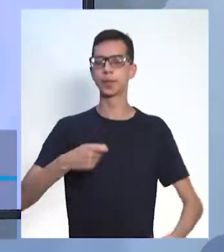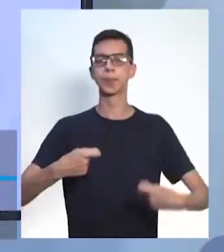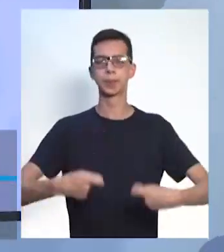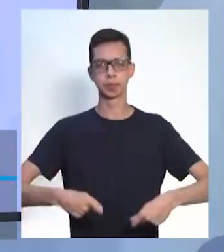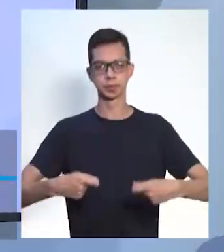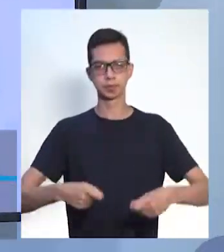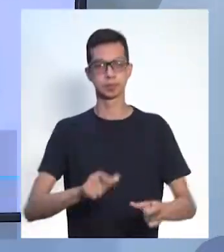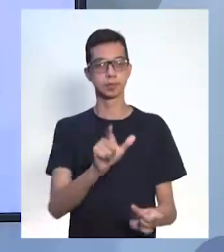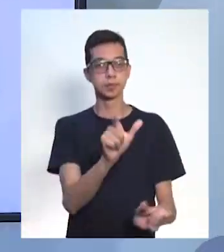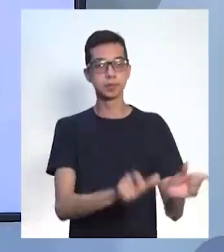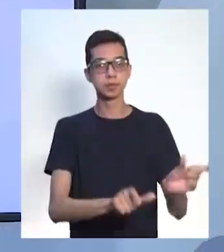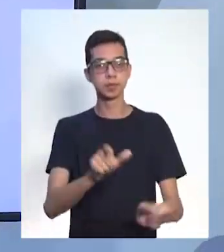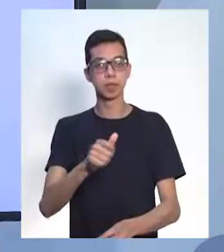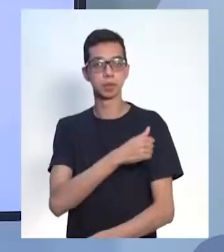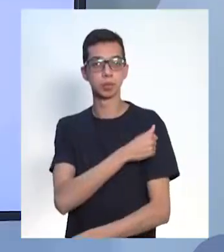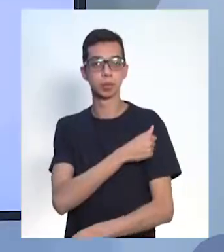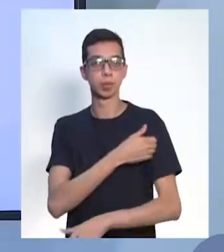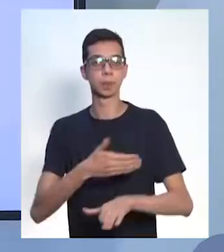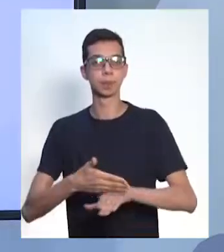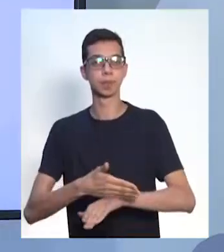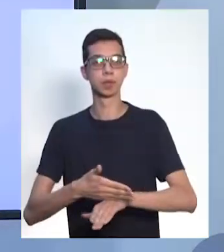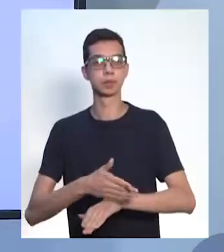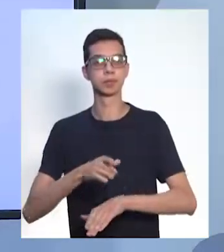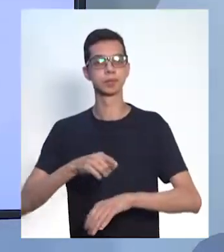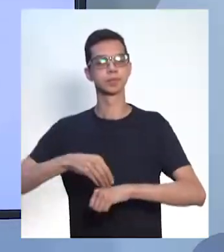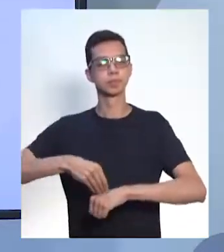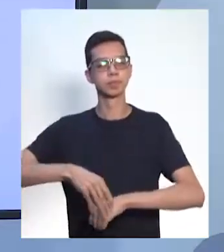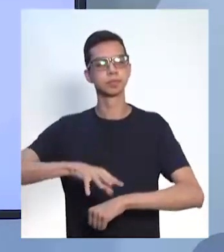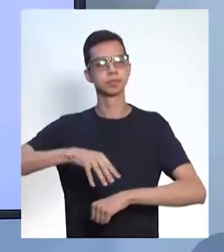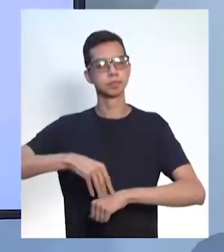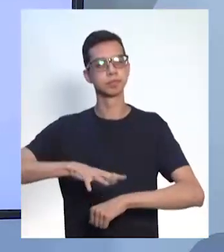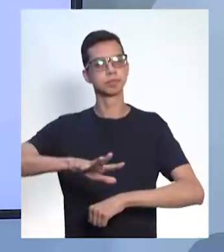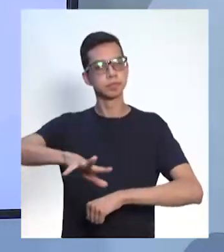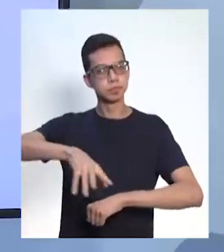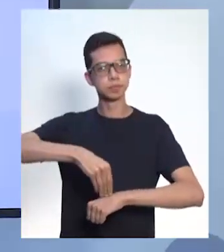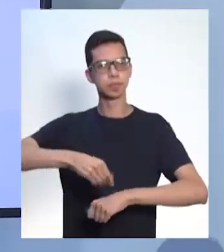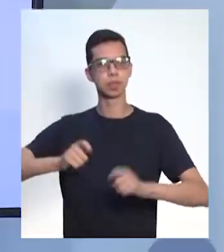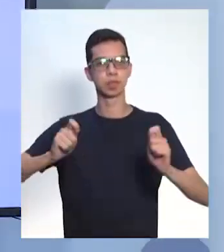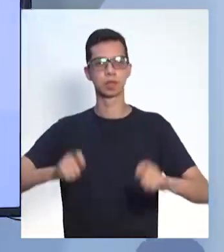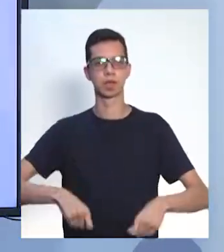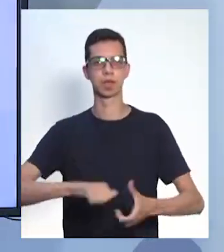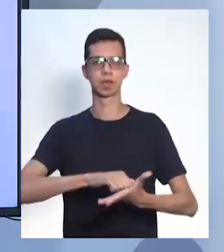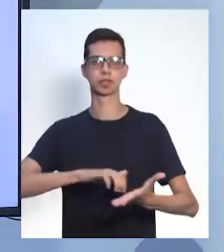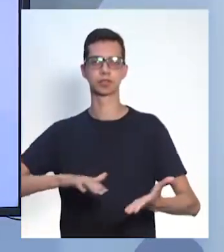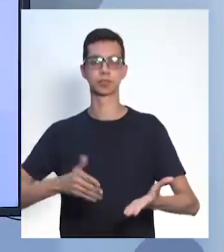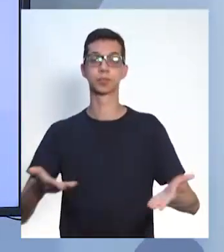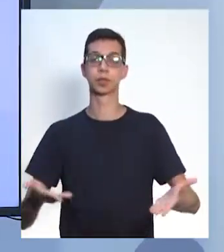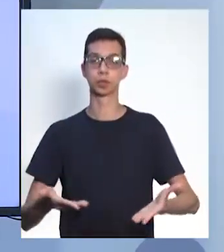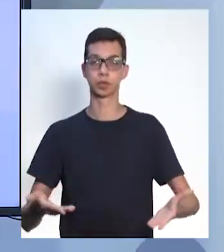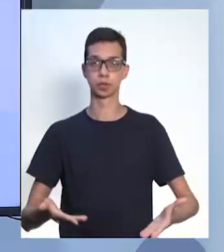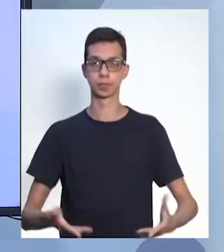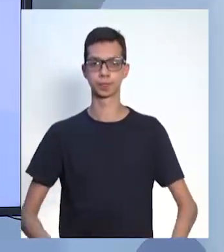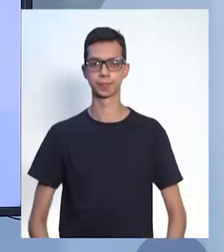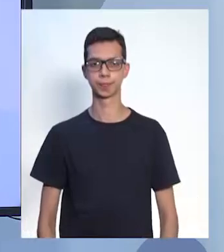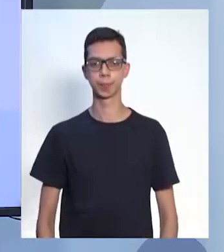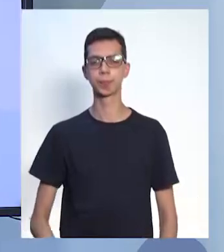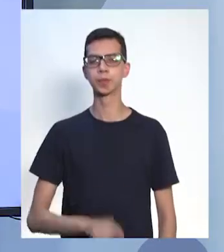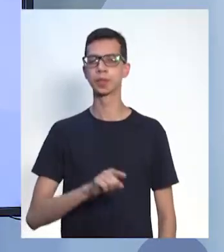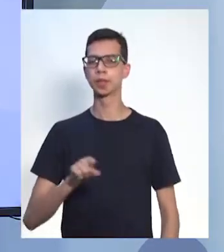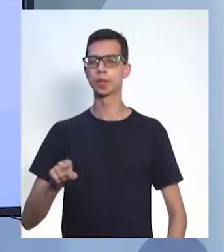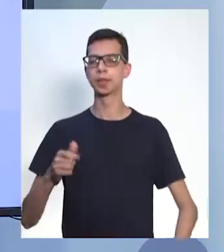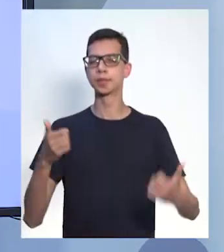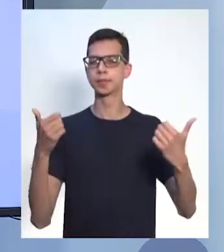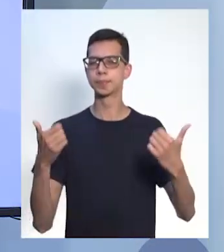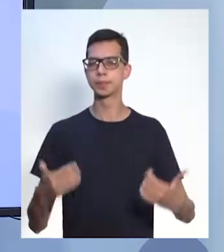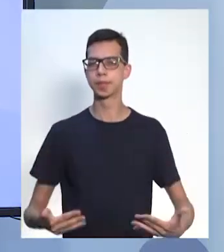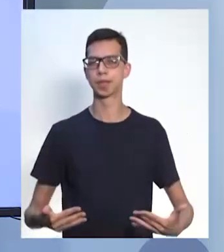aí agora e você pode contribuir aí com essa atividade. Olha só, essa atividade, ela vai dar a oportunidade de você comentar as